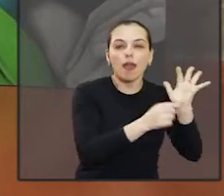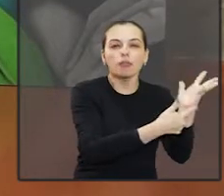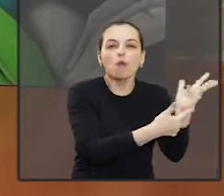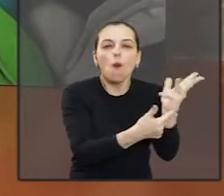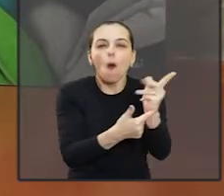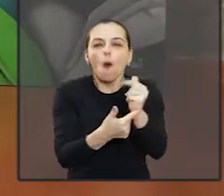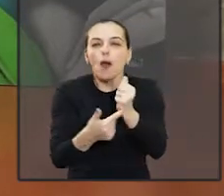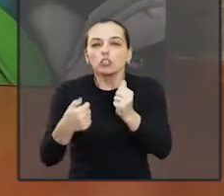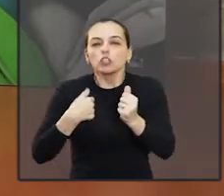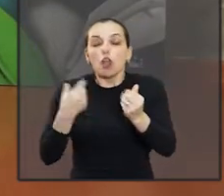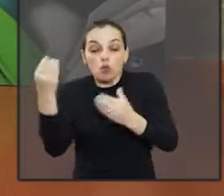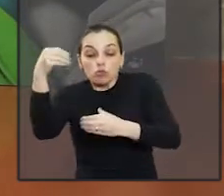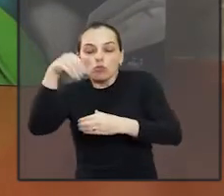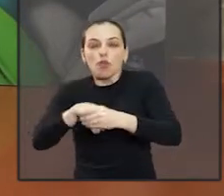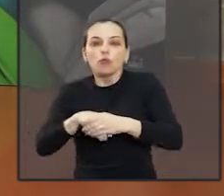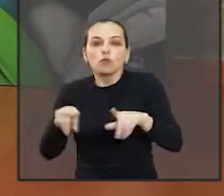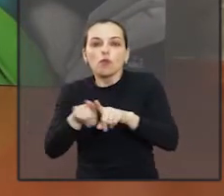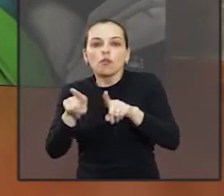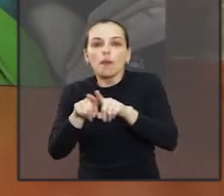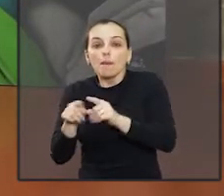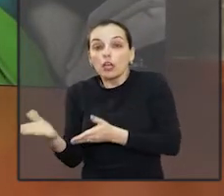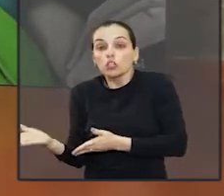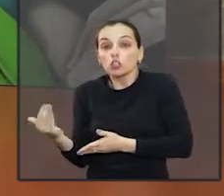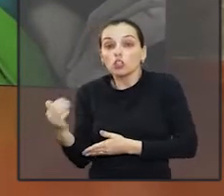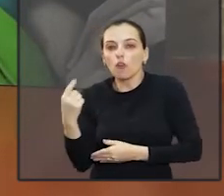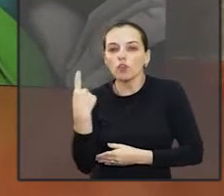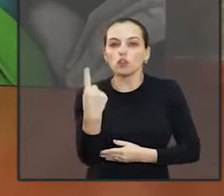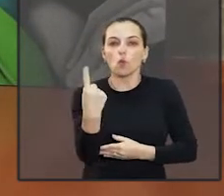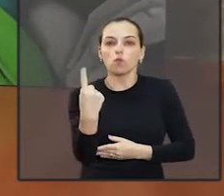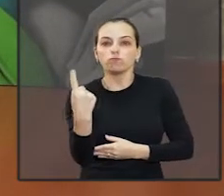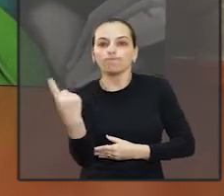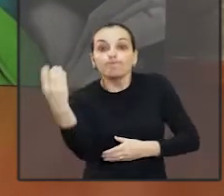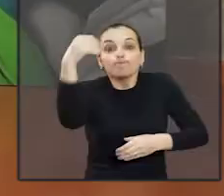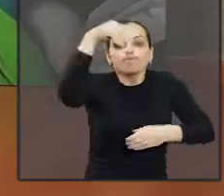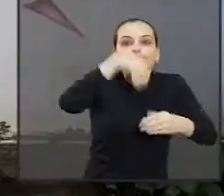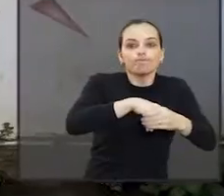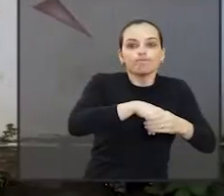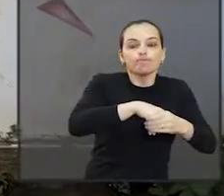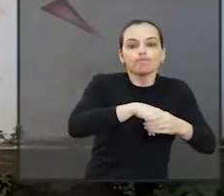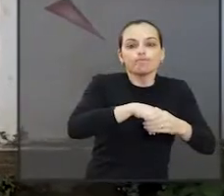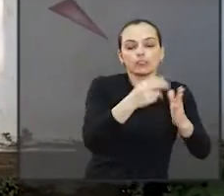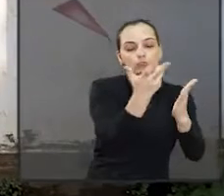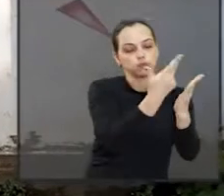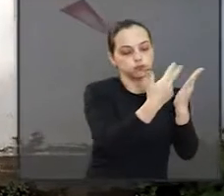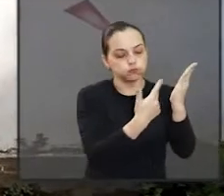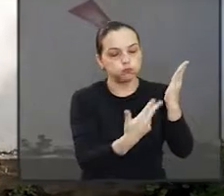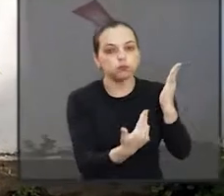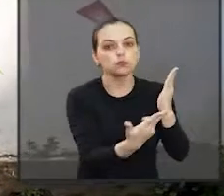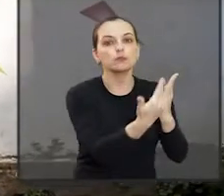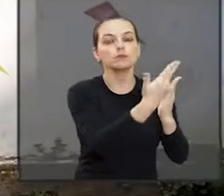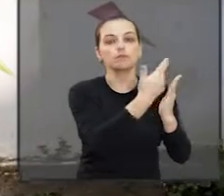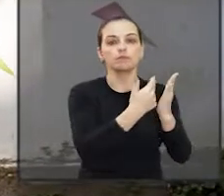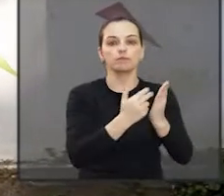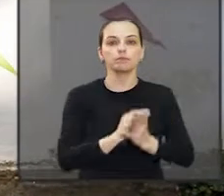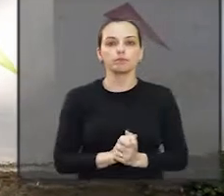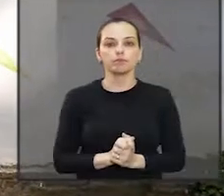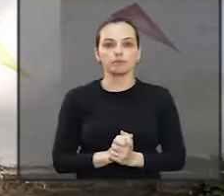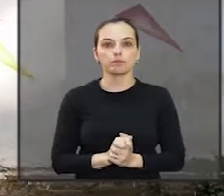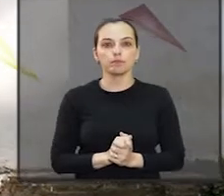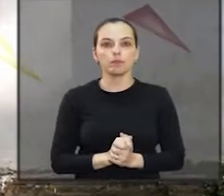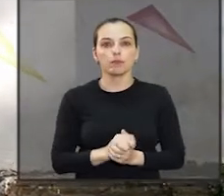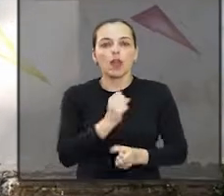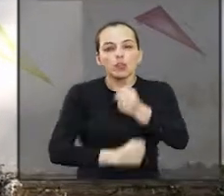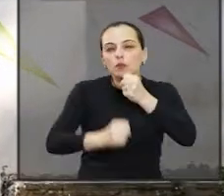retrato pro projeto, no, dentro do projeto, com alguém que participou do projeto. Bom, tive a oportunidade de ir a primeira vez para